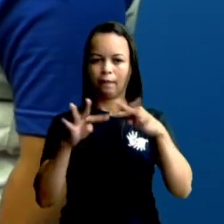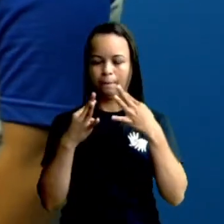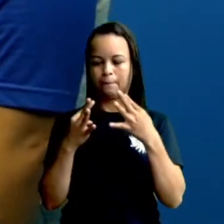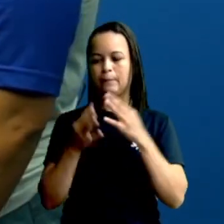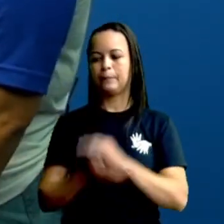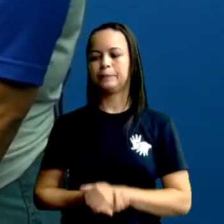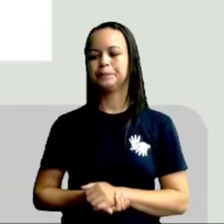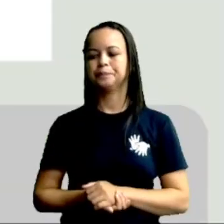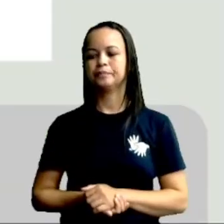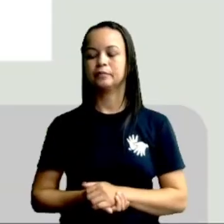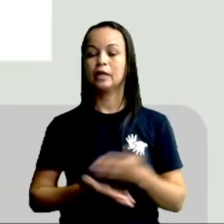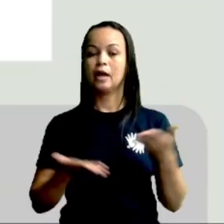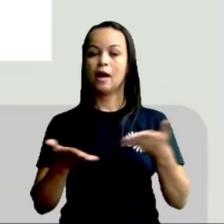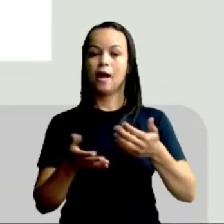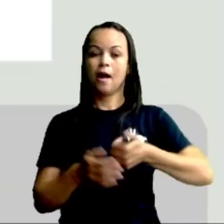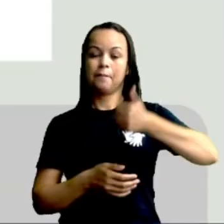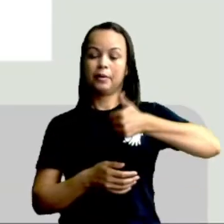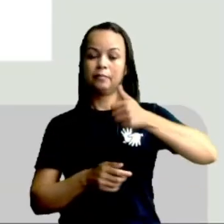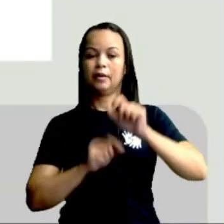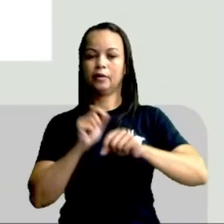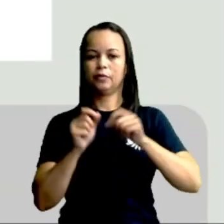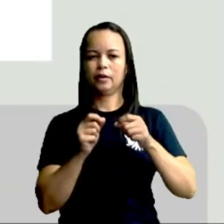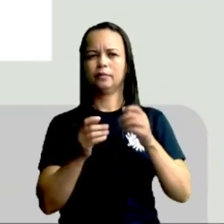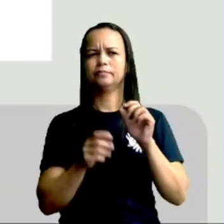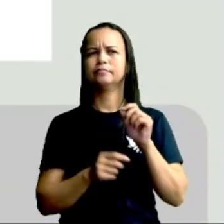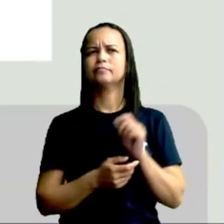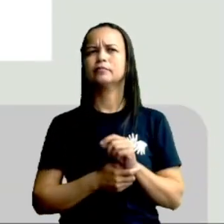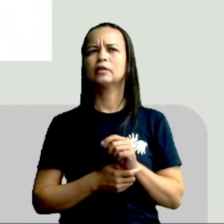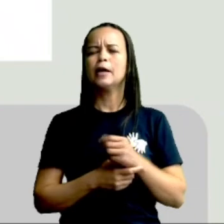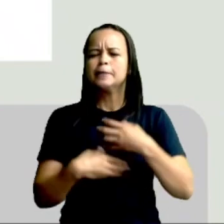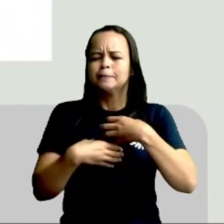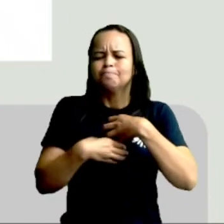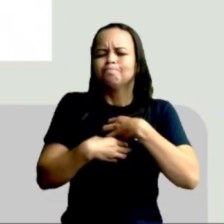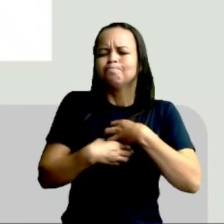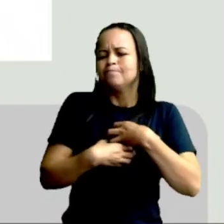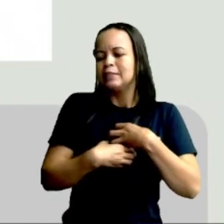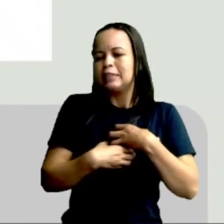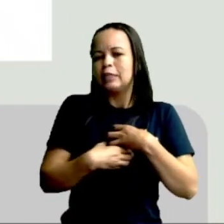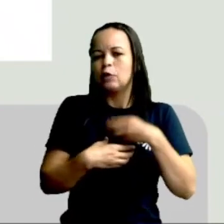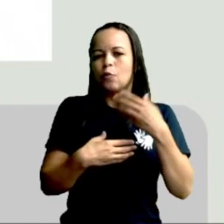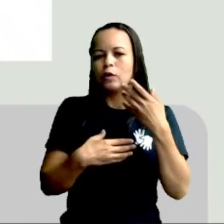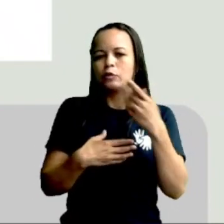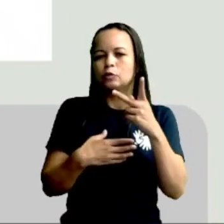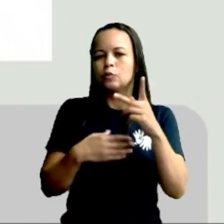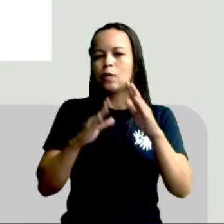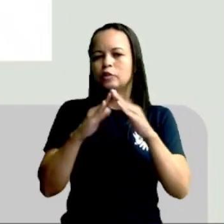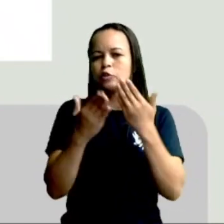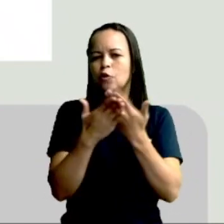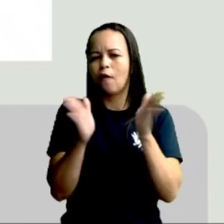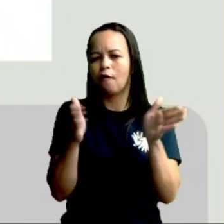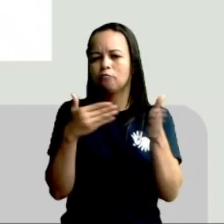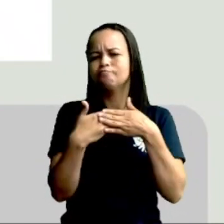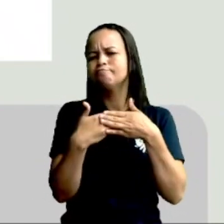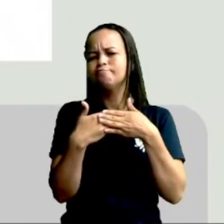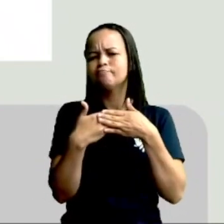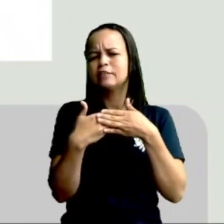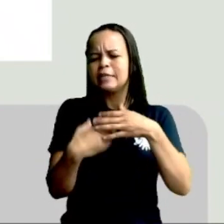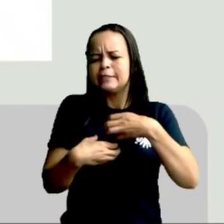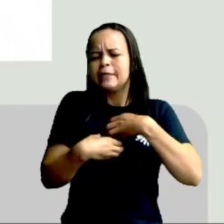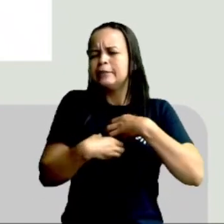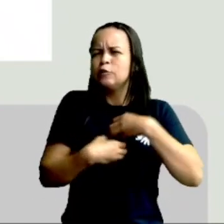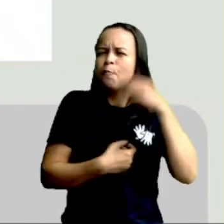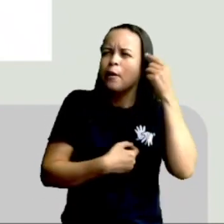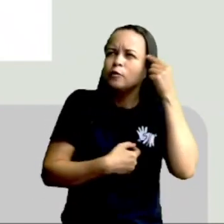atenção, ó. A primeira atividade era: o que sentisse quando tua escola fechou? O que foi que